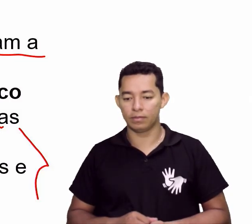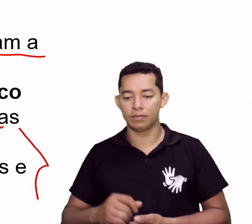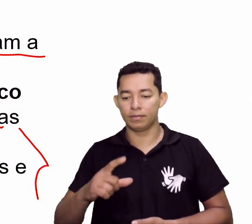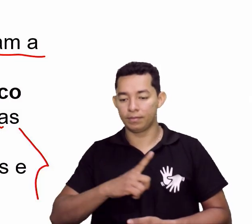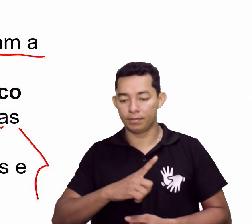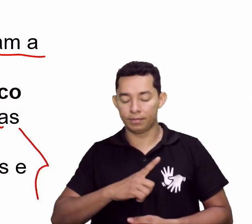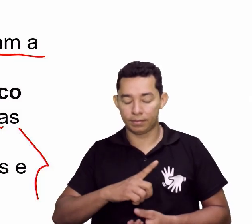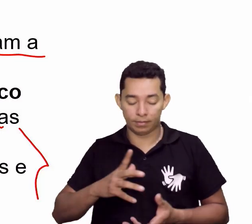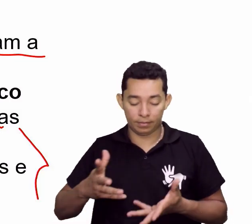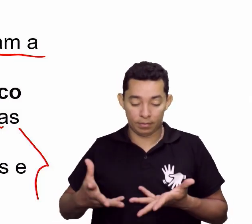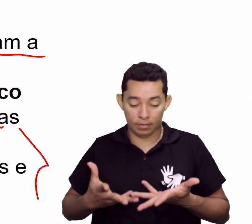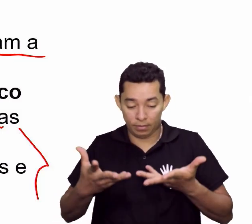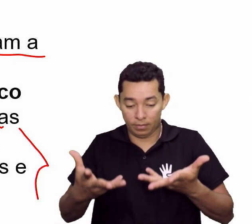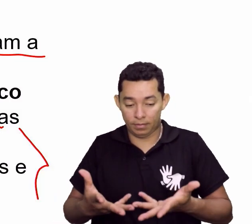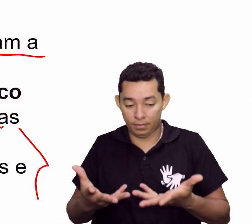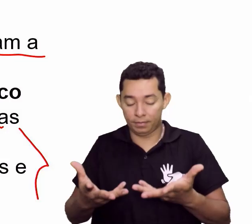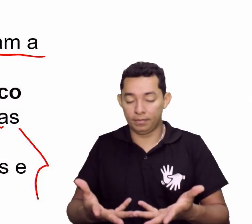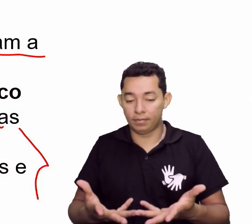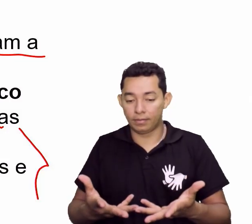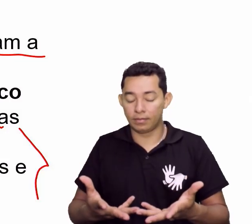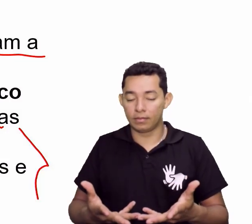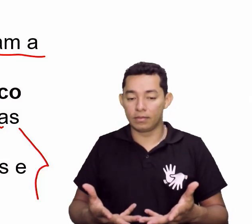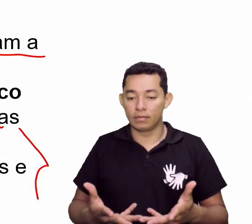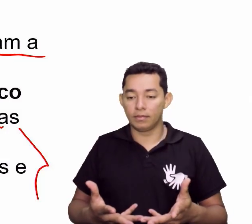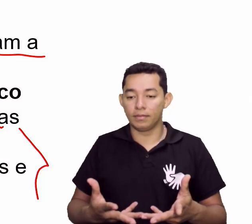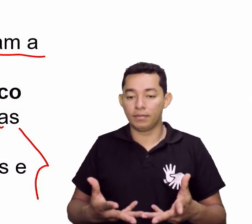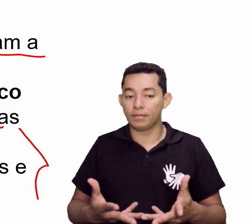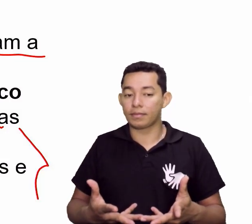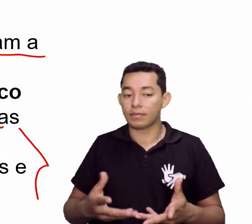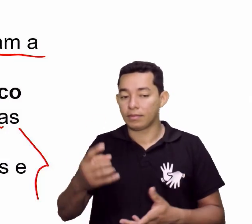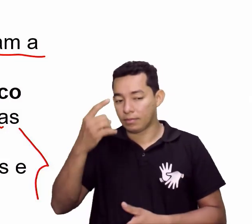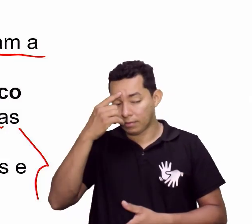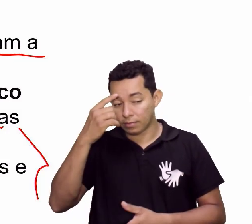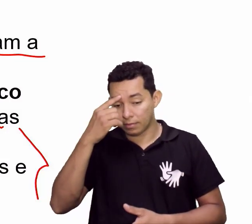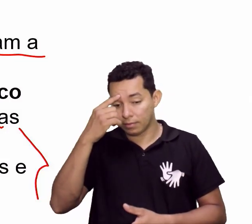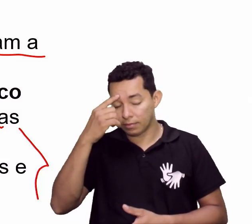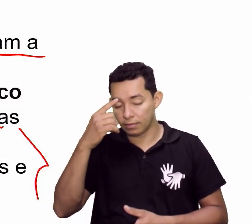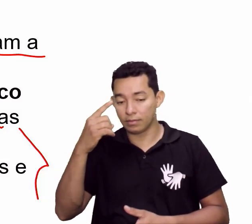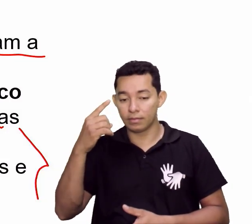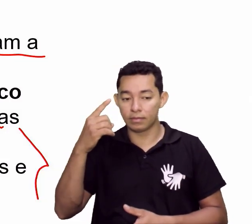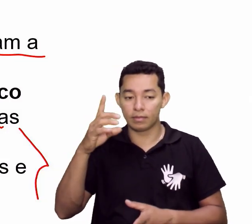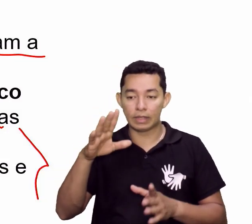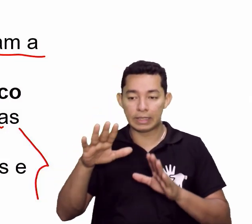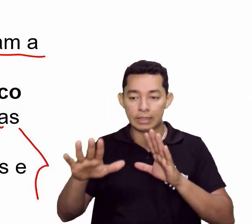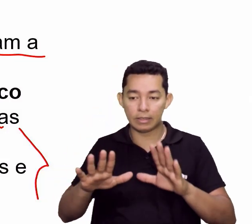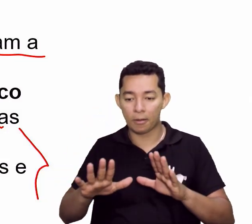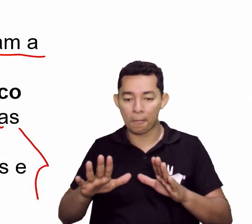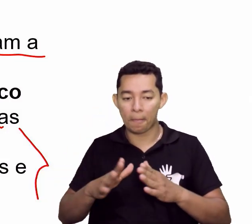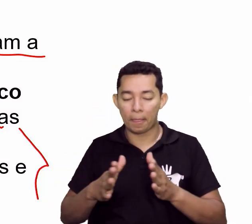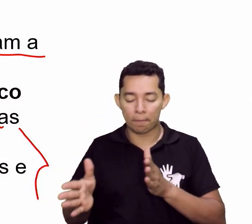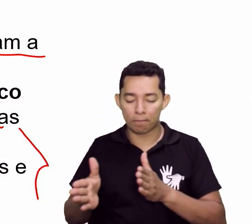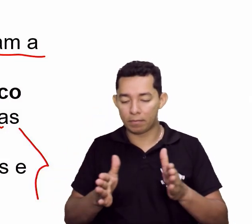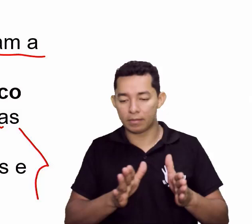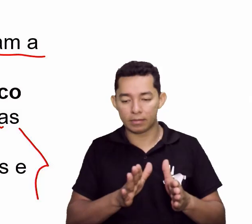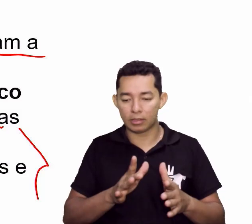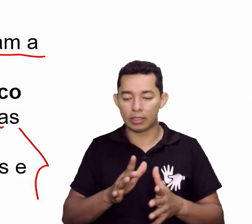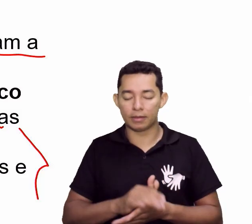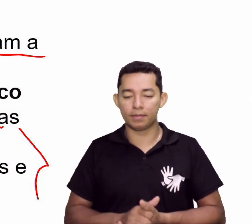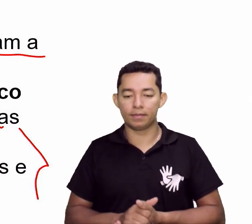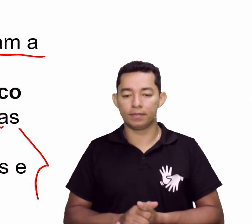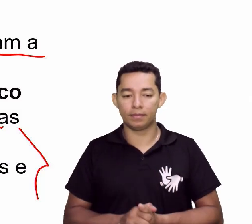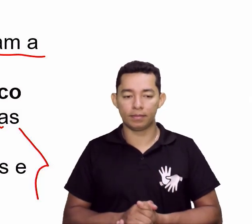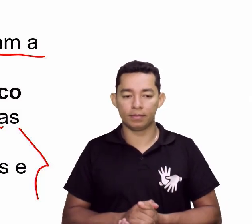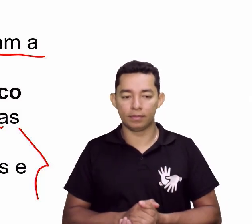uma intenção de tanger o pensamento para certas particularidades,